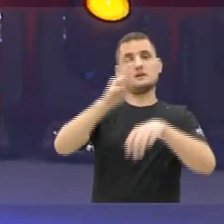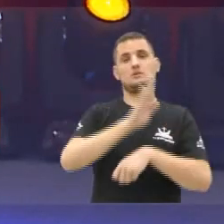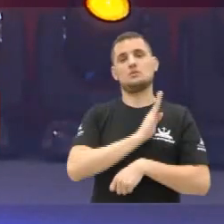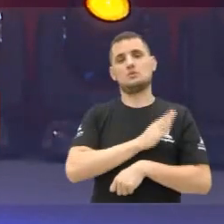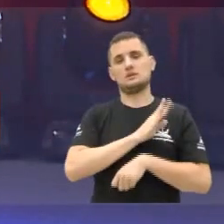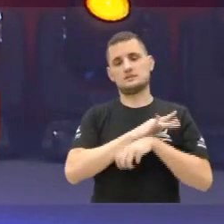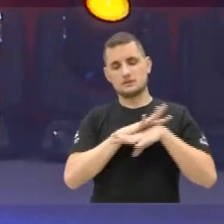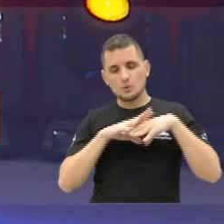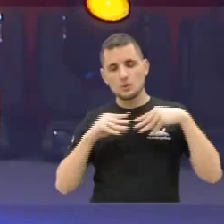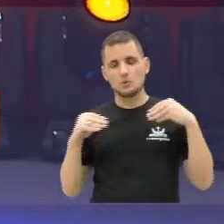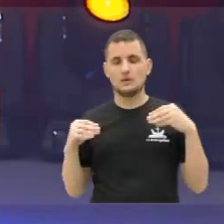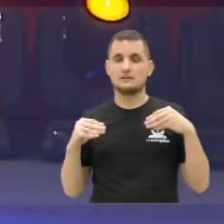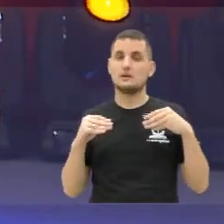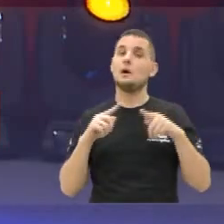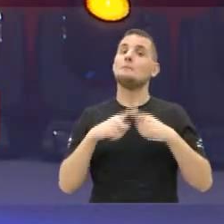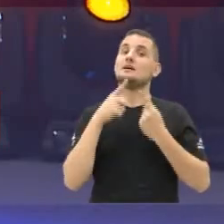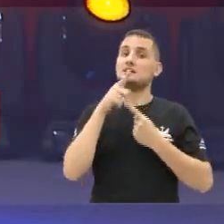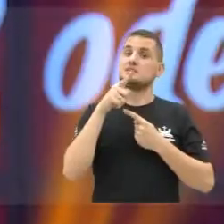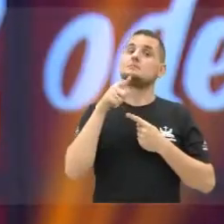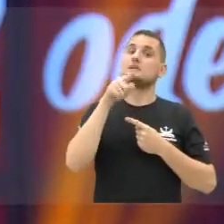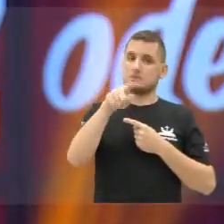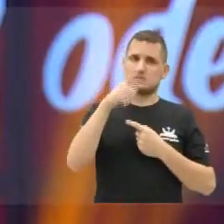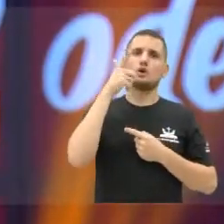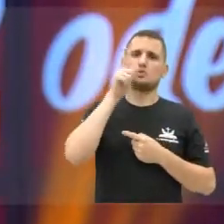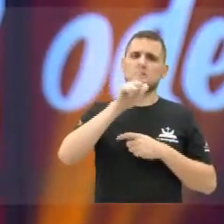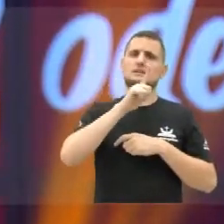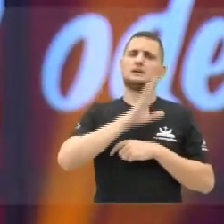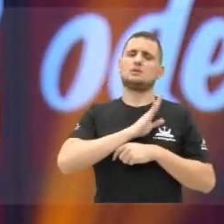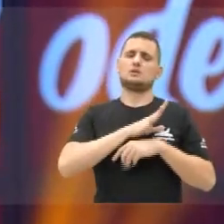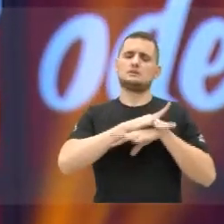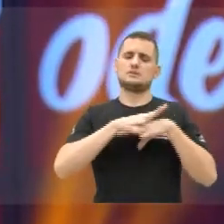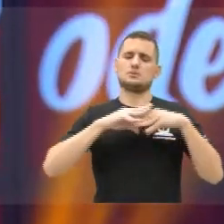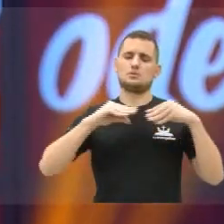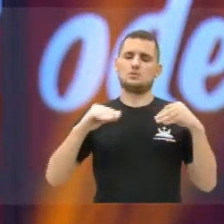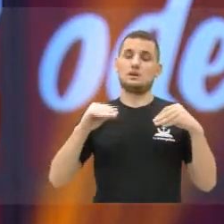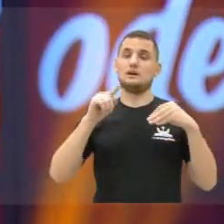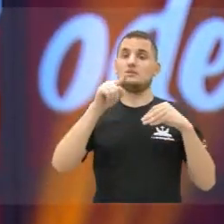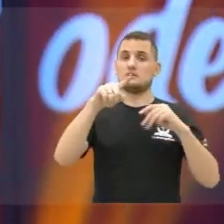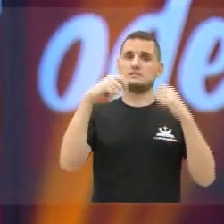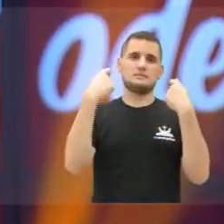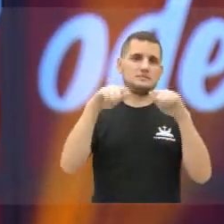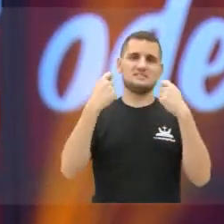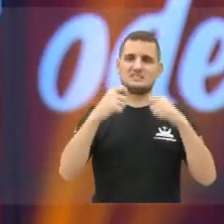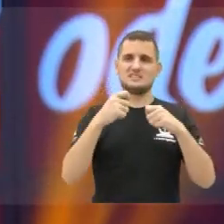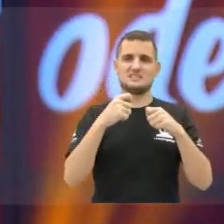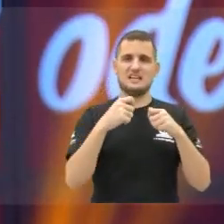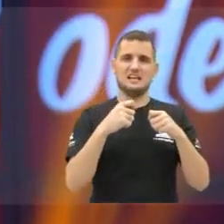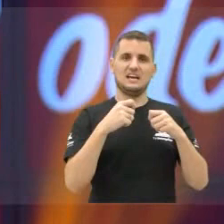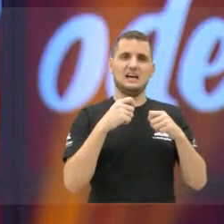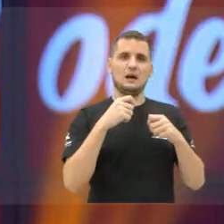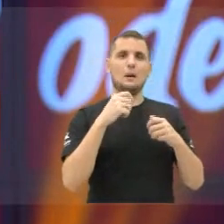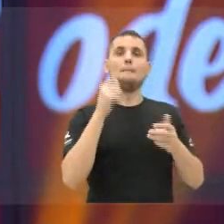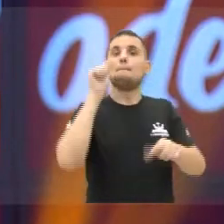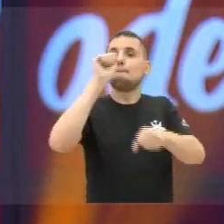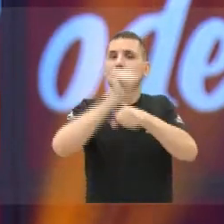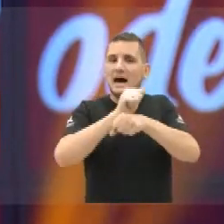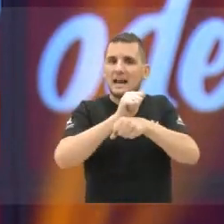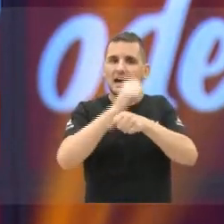Mas para que Deus cure teu coração, é preciso que você saia das mentiras de Satanás.